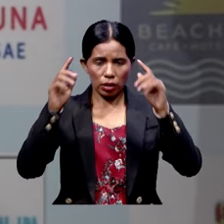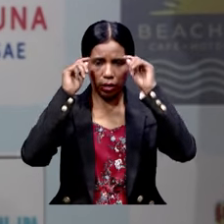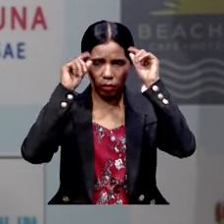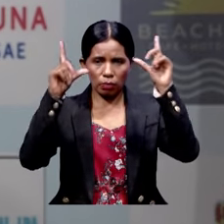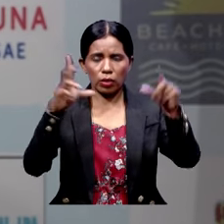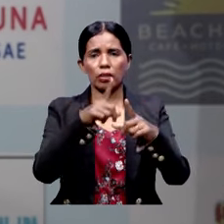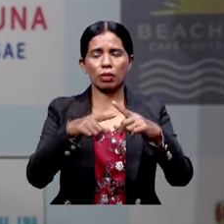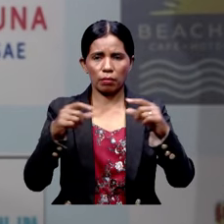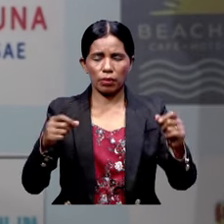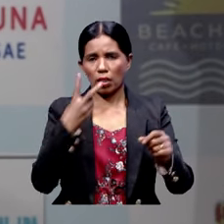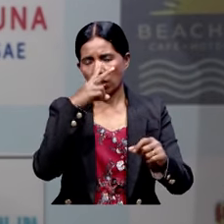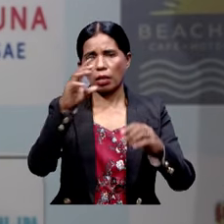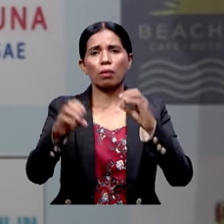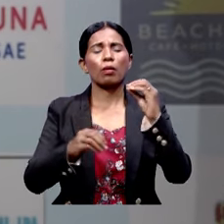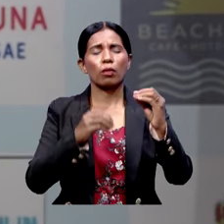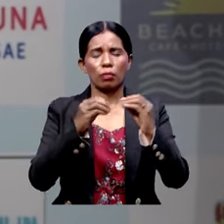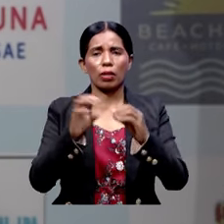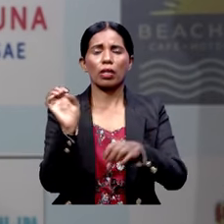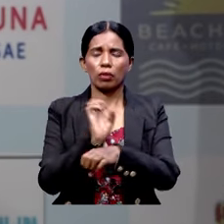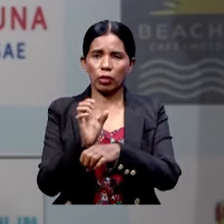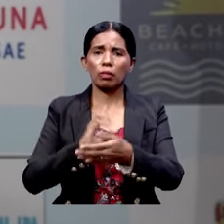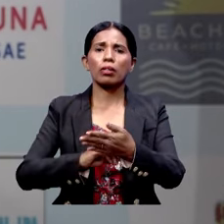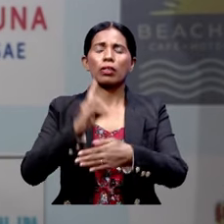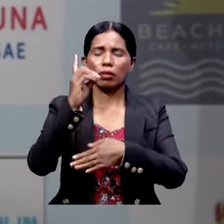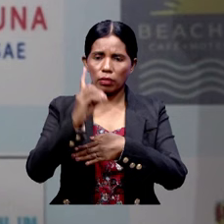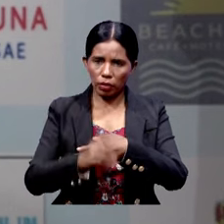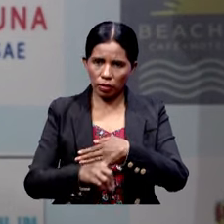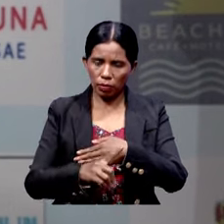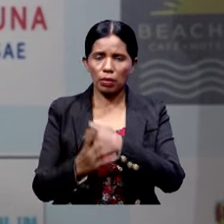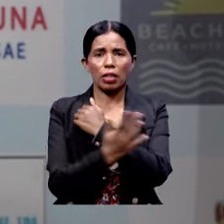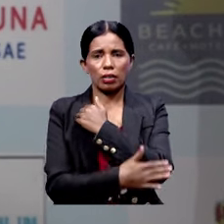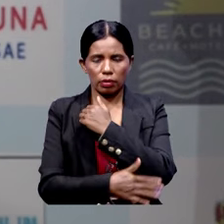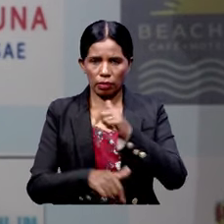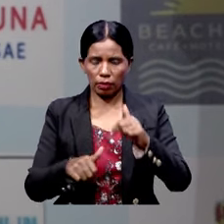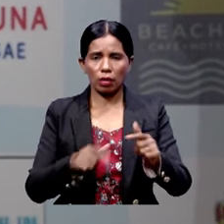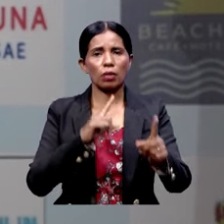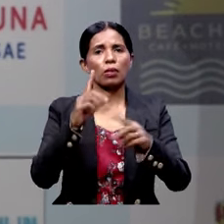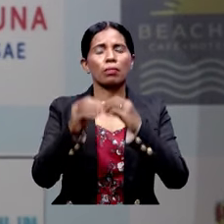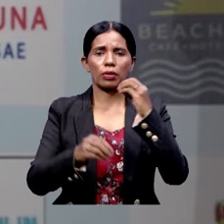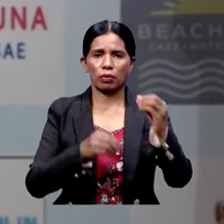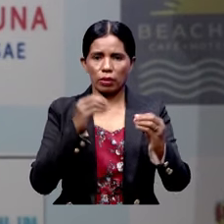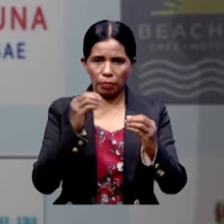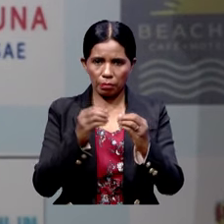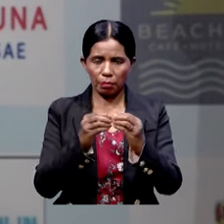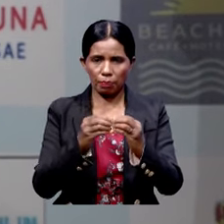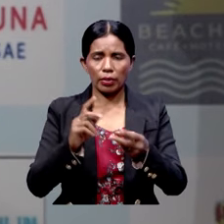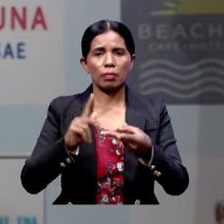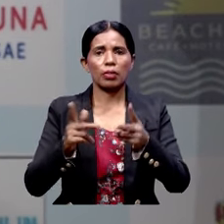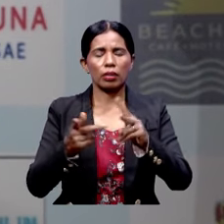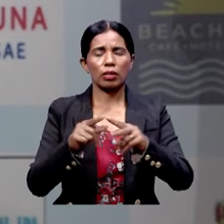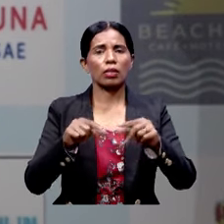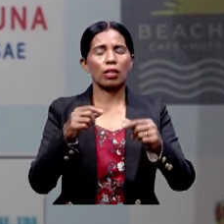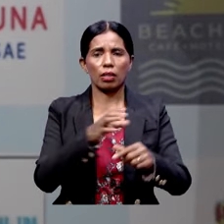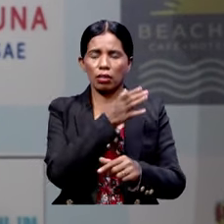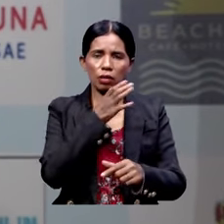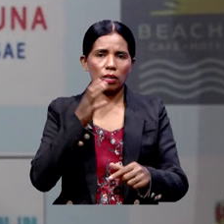komersio. Hari lu bahari ekonomi, bah desenvolvimento railaran, ikulemos kono bah parsiri agricultura,